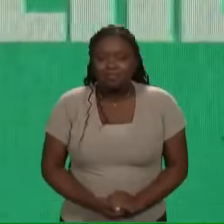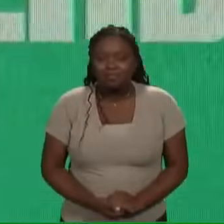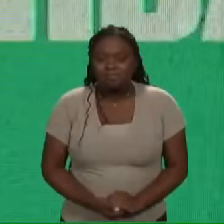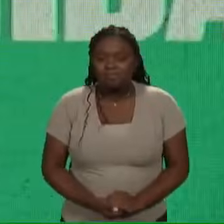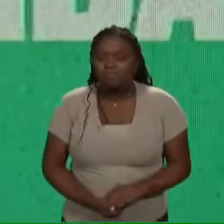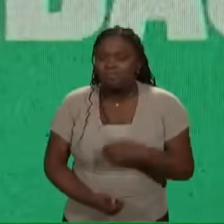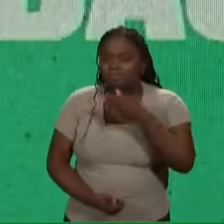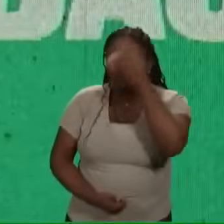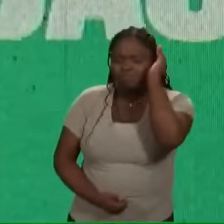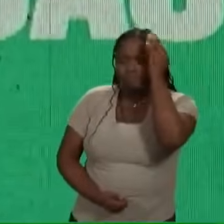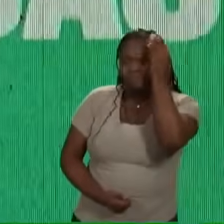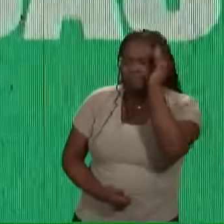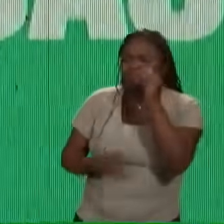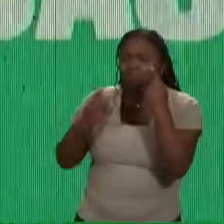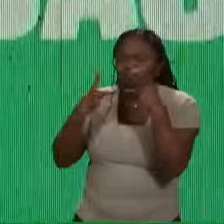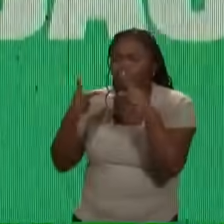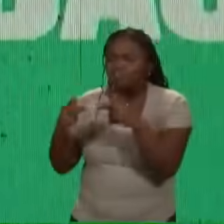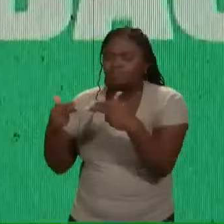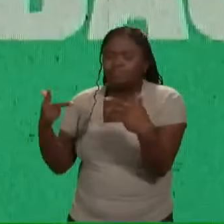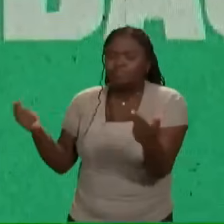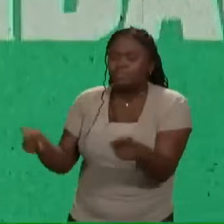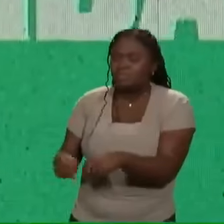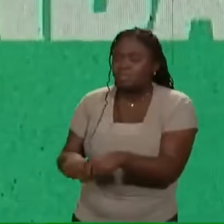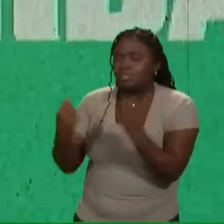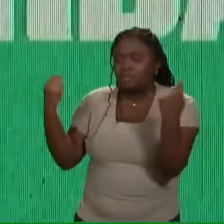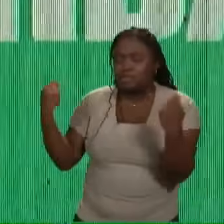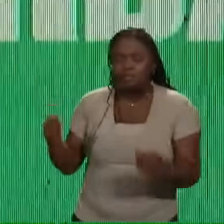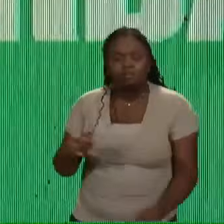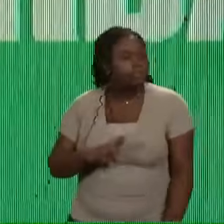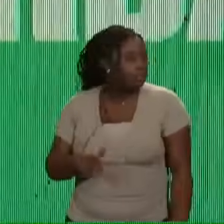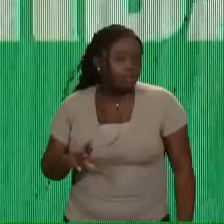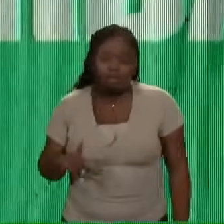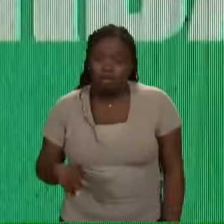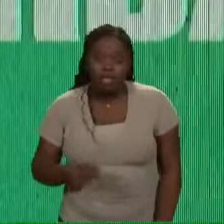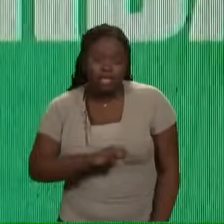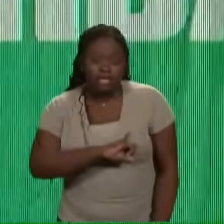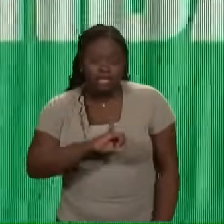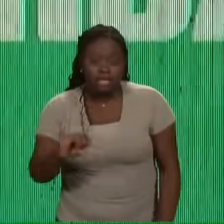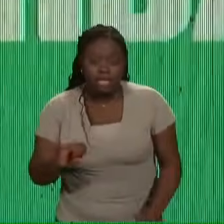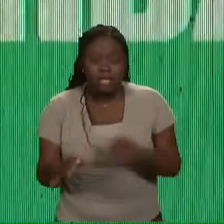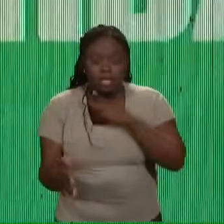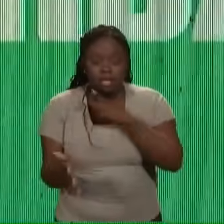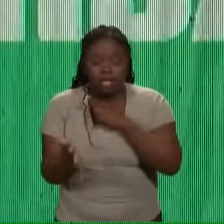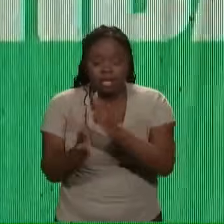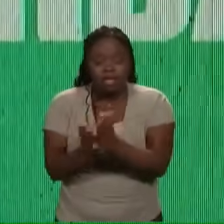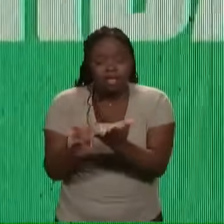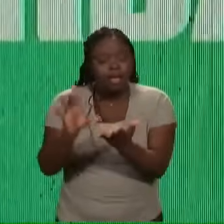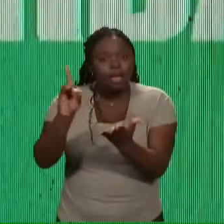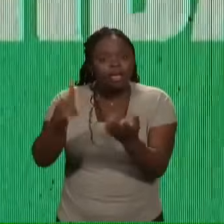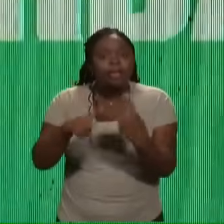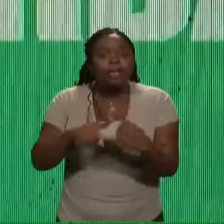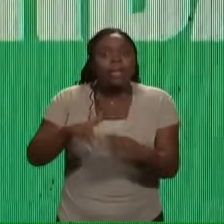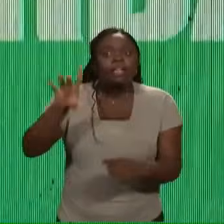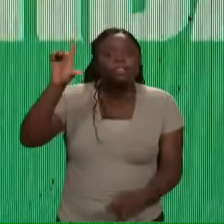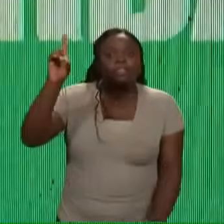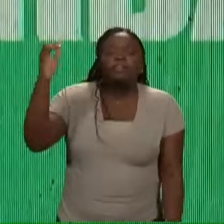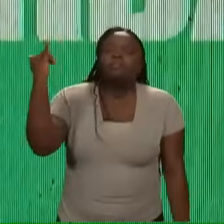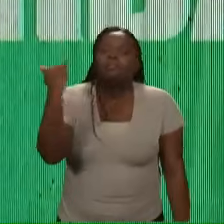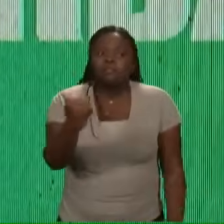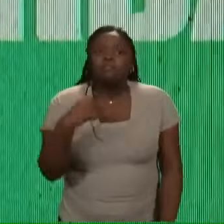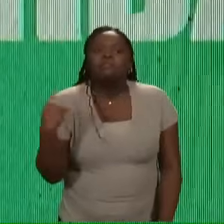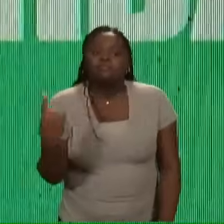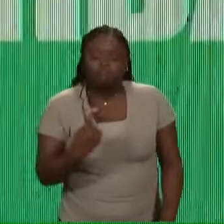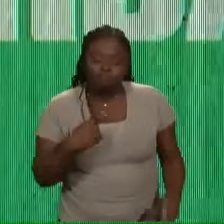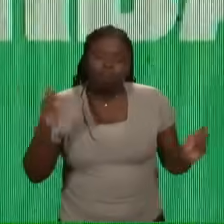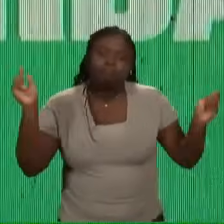Lucinho, você está pregando uma coisa irreal. Não é irreal. Se está aqui nesse livro, é porque Deus diz que a gente